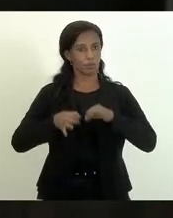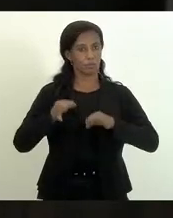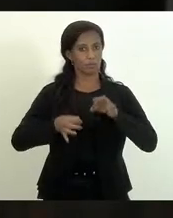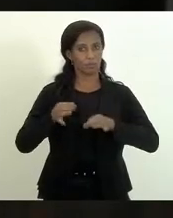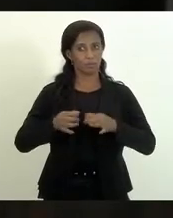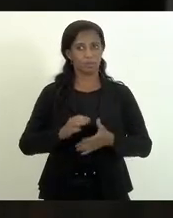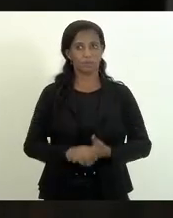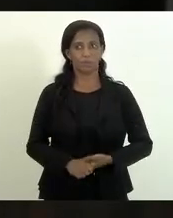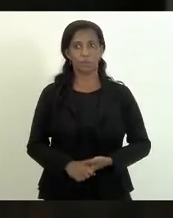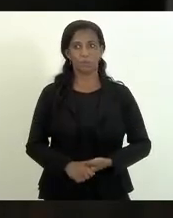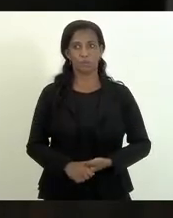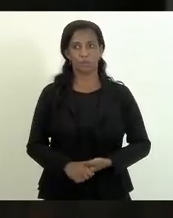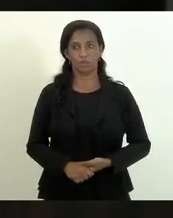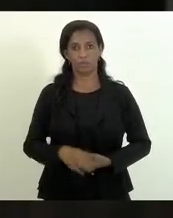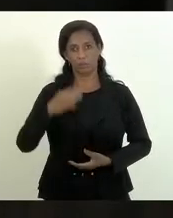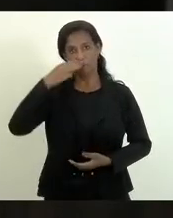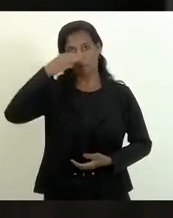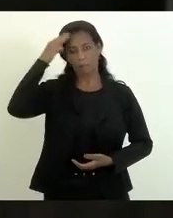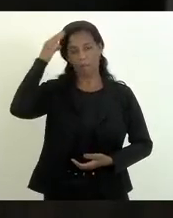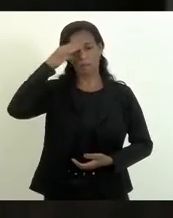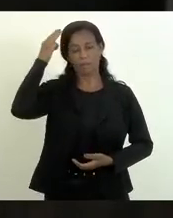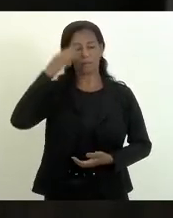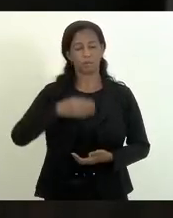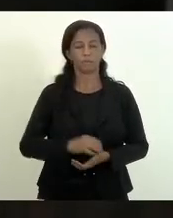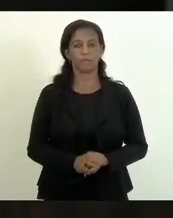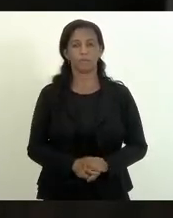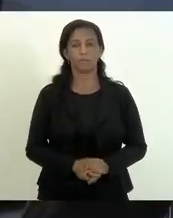deputado Márcio Pacheco.